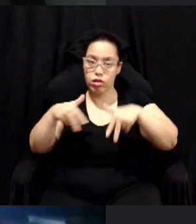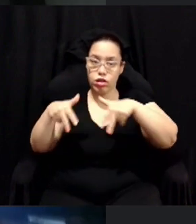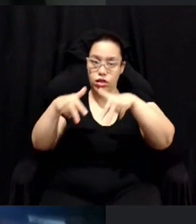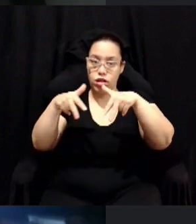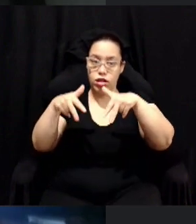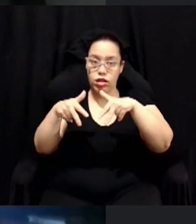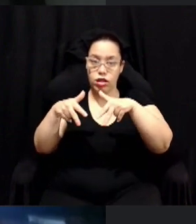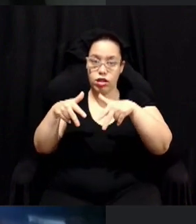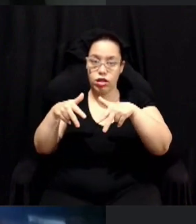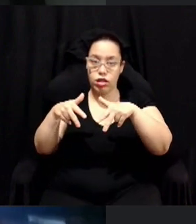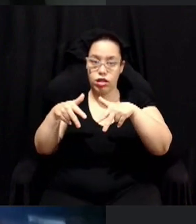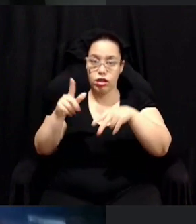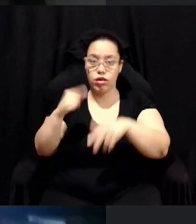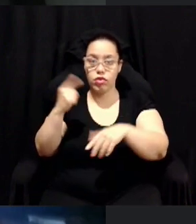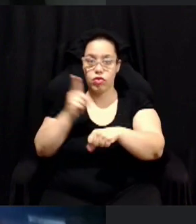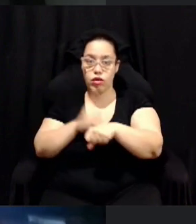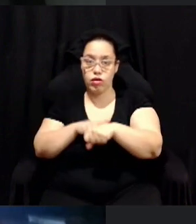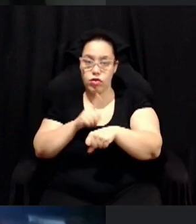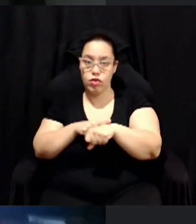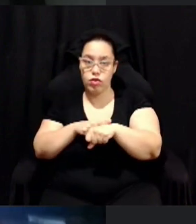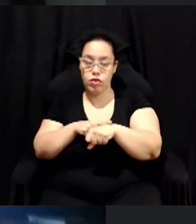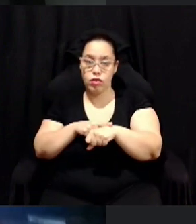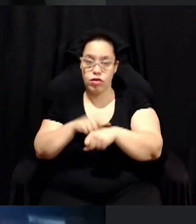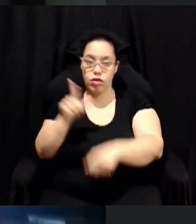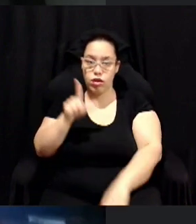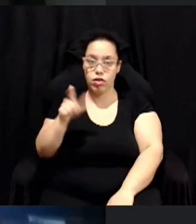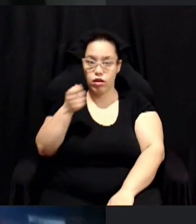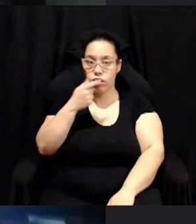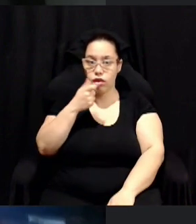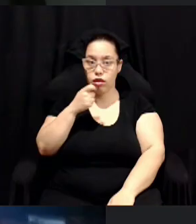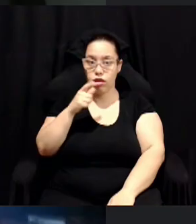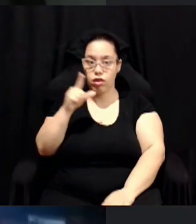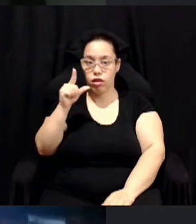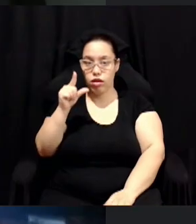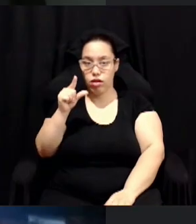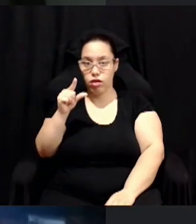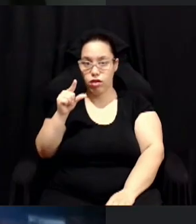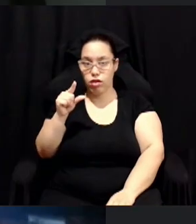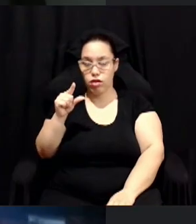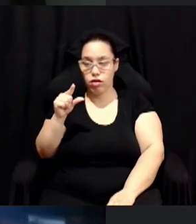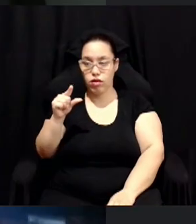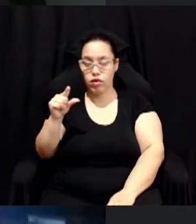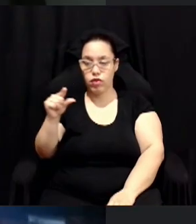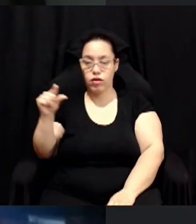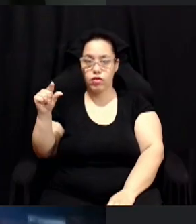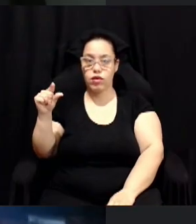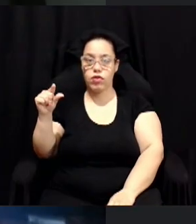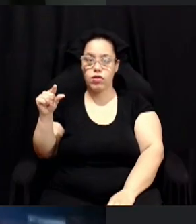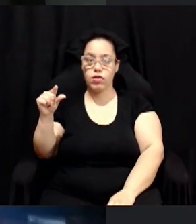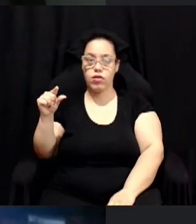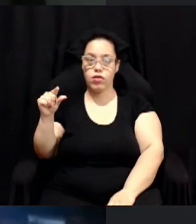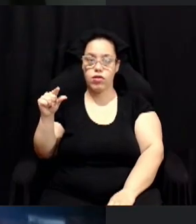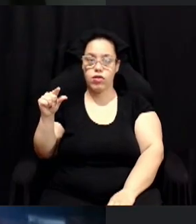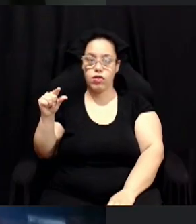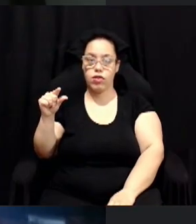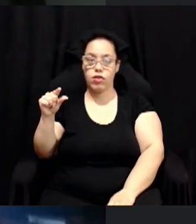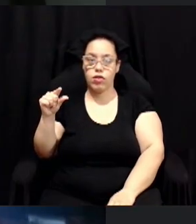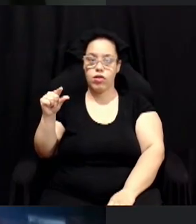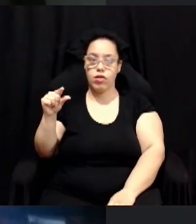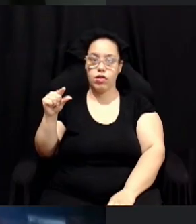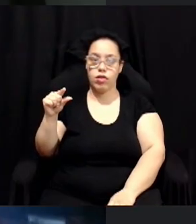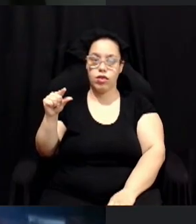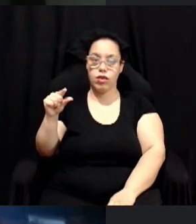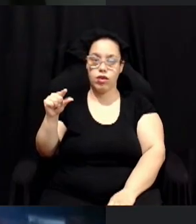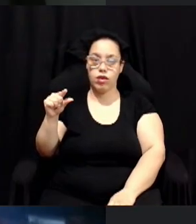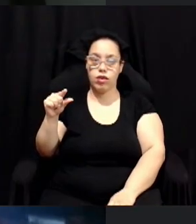E aí depois de um tempo, obviamente, a medicação, né, já vai fazer 20 anos que eu tenho doença, ela já tem um tempo de duração menor, e aí